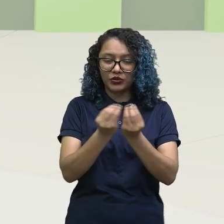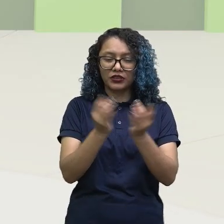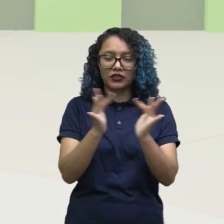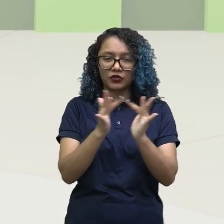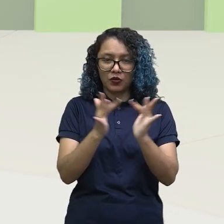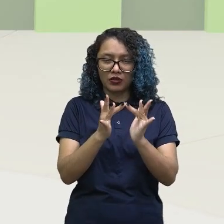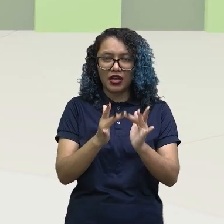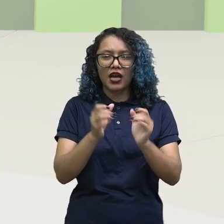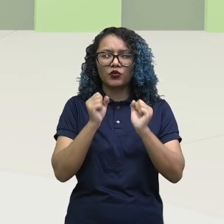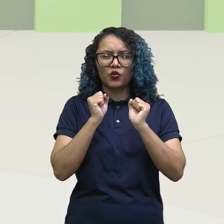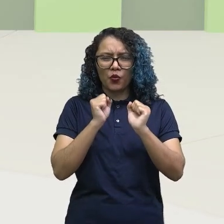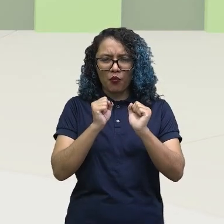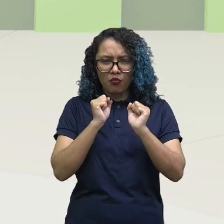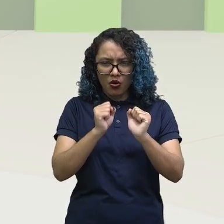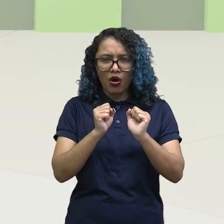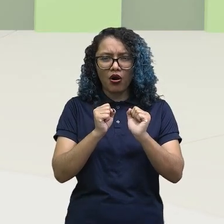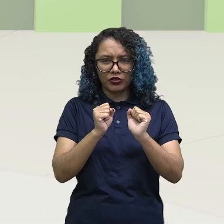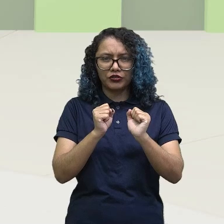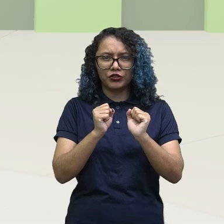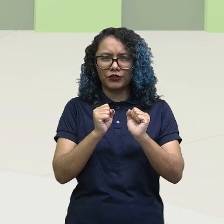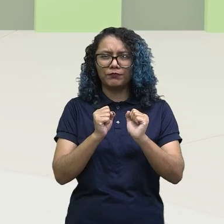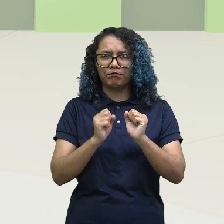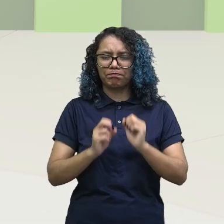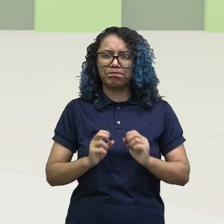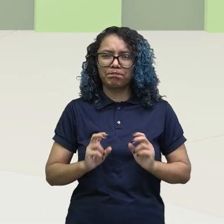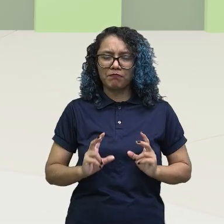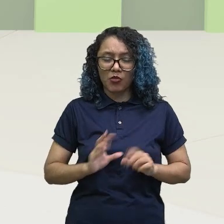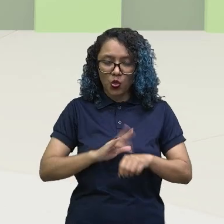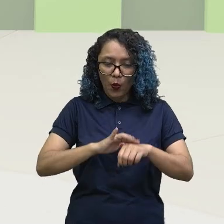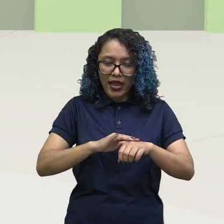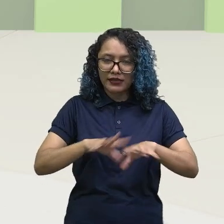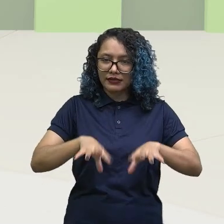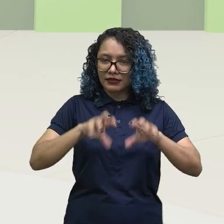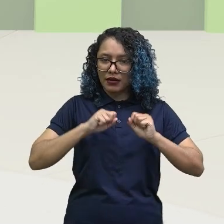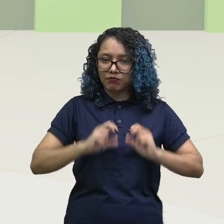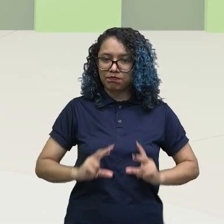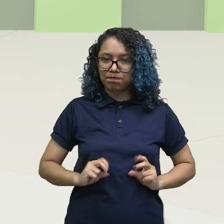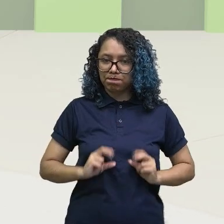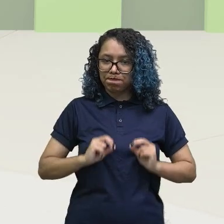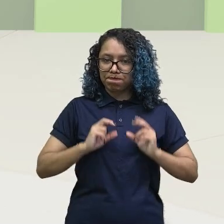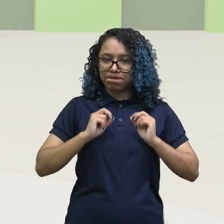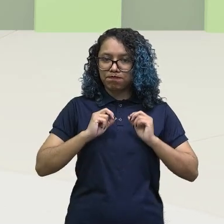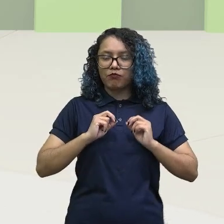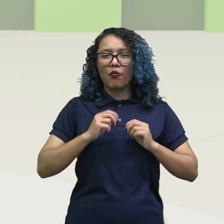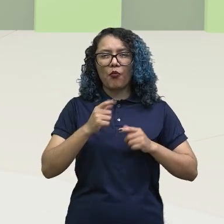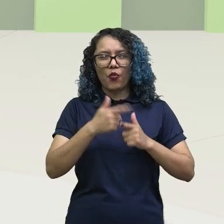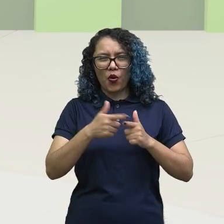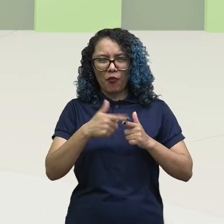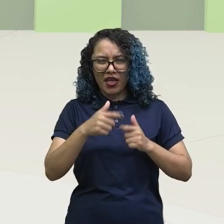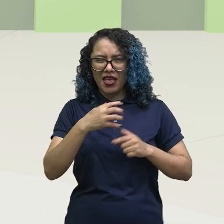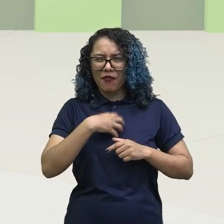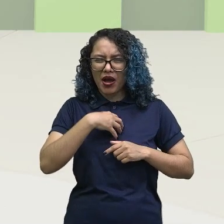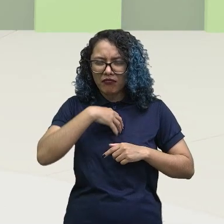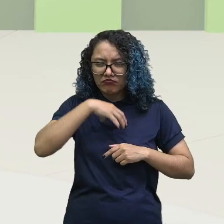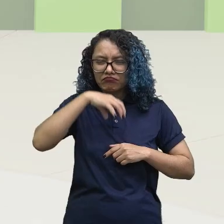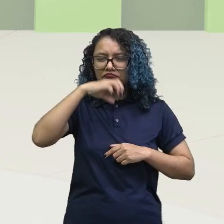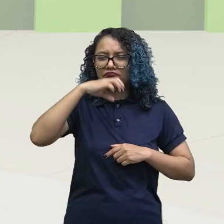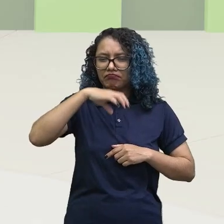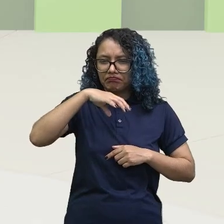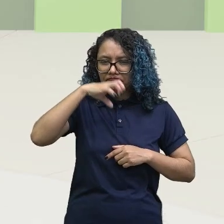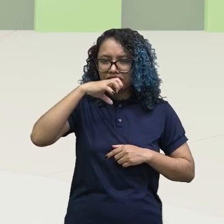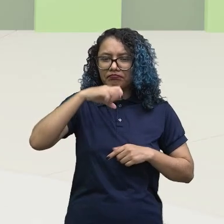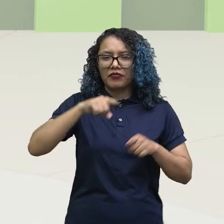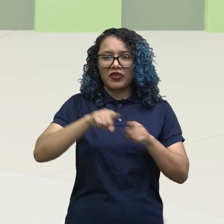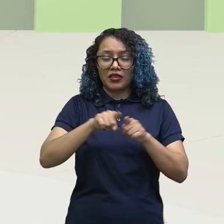isso. Sensibilizante à respiração, toxicidade à reprodução, toxicidade em